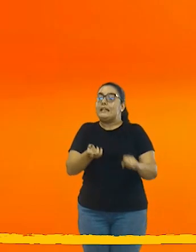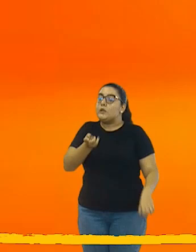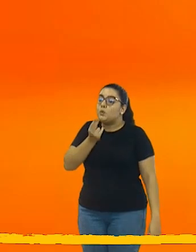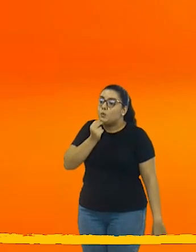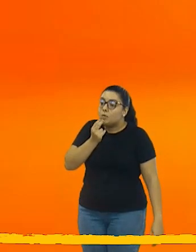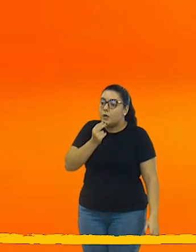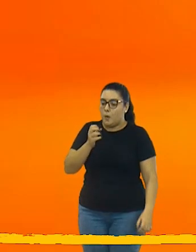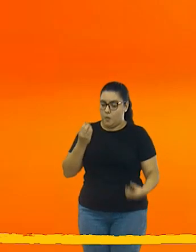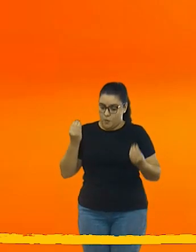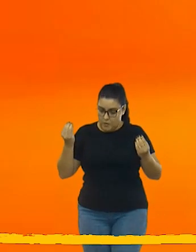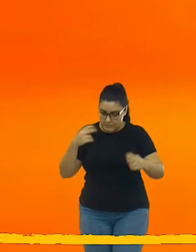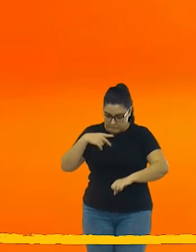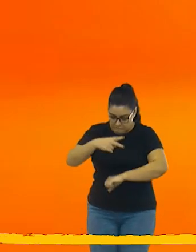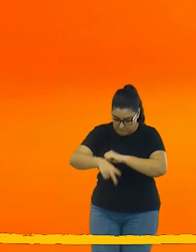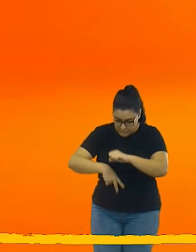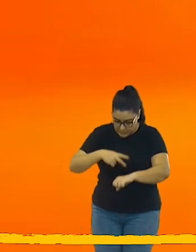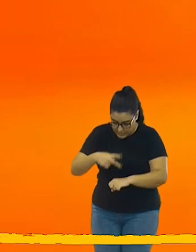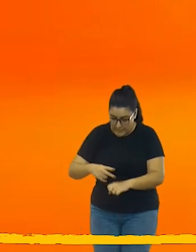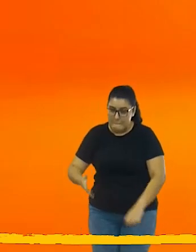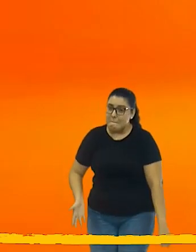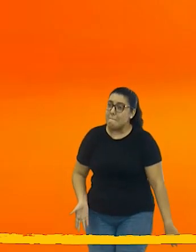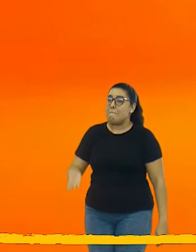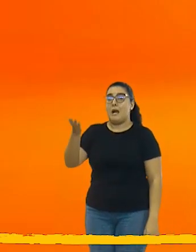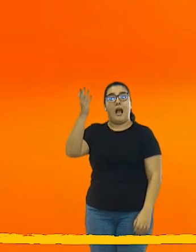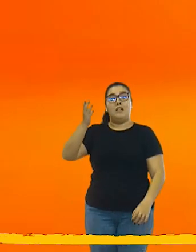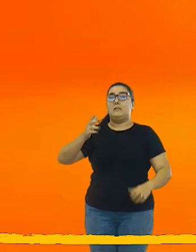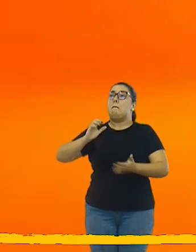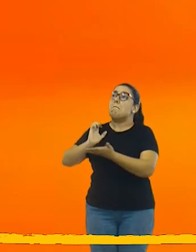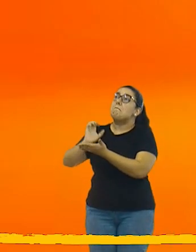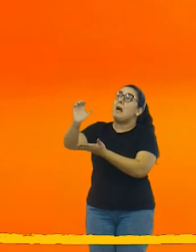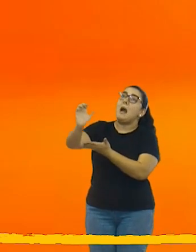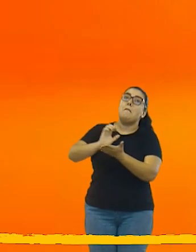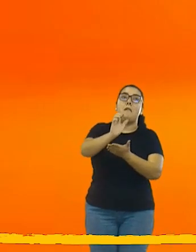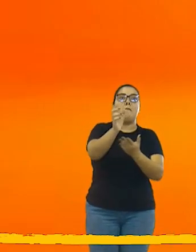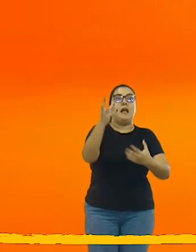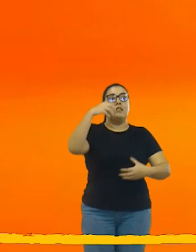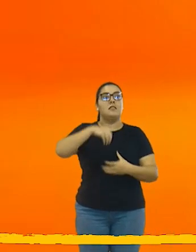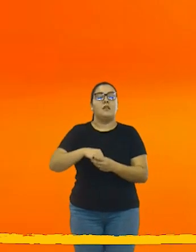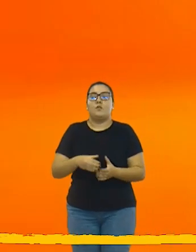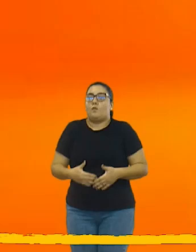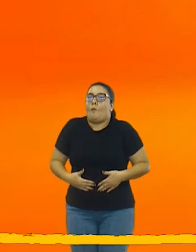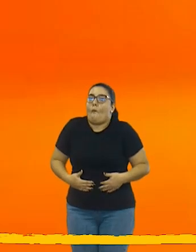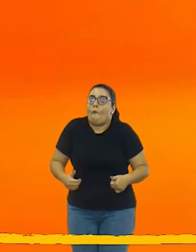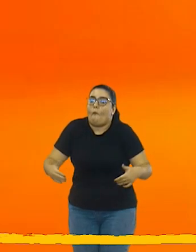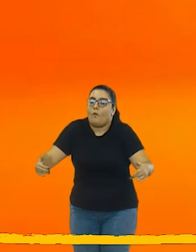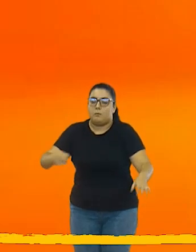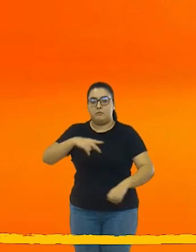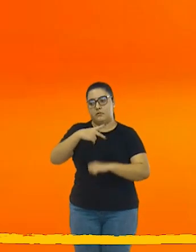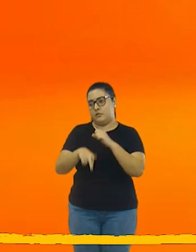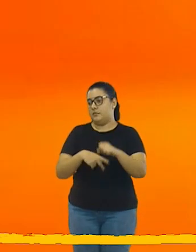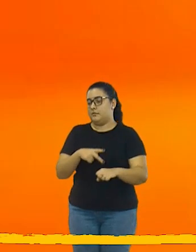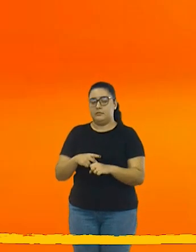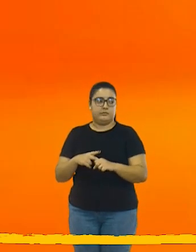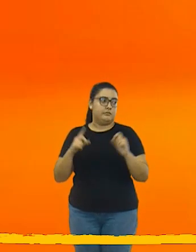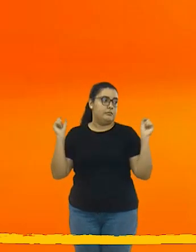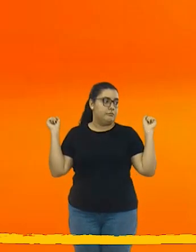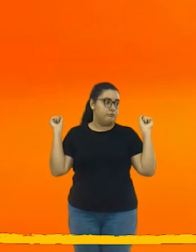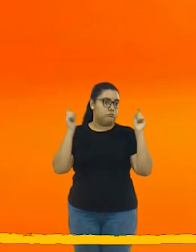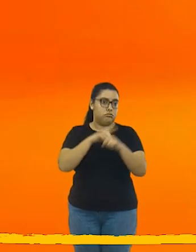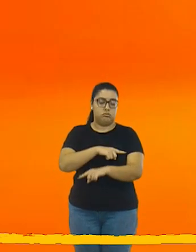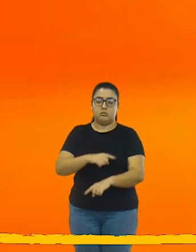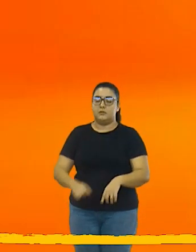é que pode um país ser o 4º maior produtor e maior exportador e temos insegurança alimentar? É muito paradoxal socialmente o